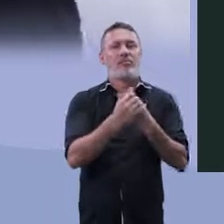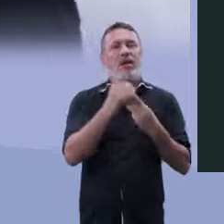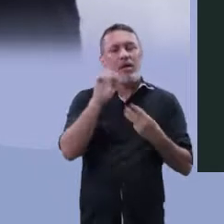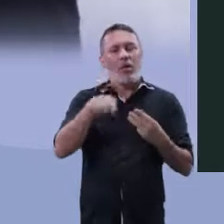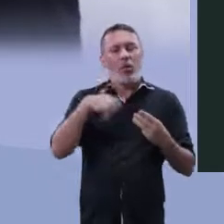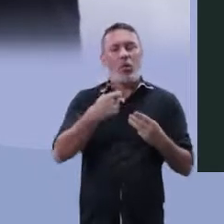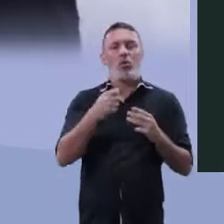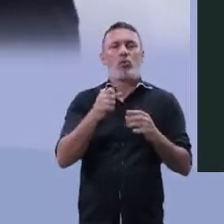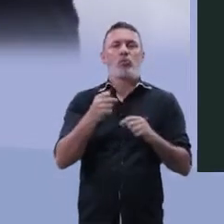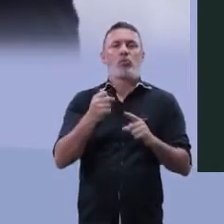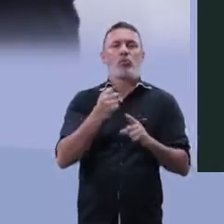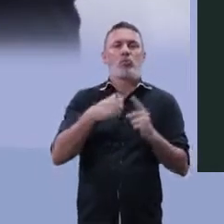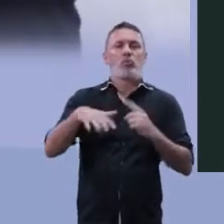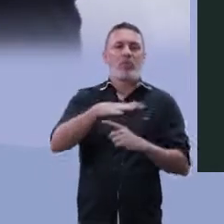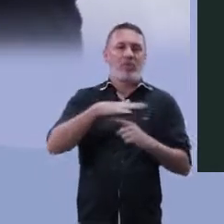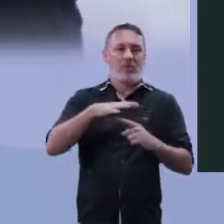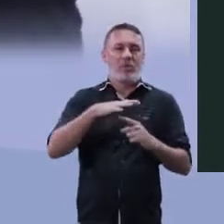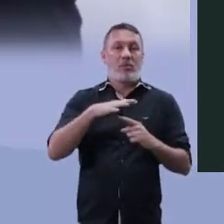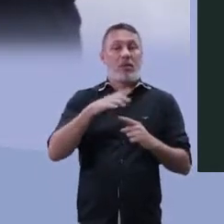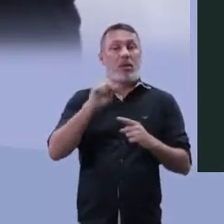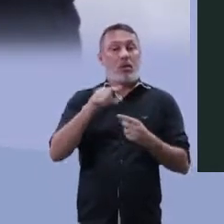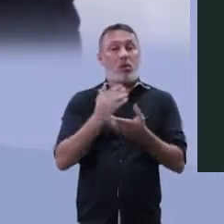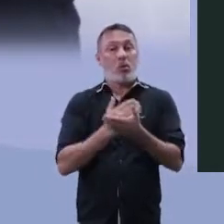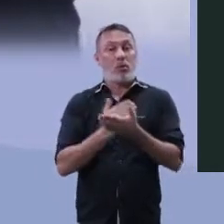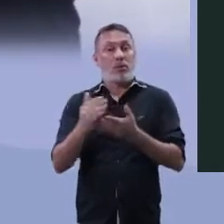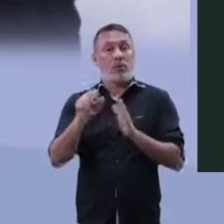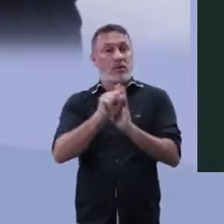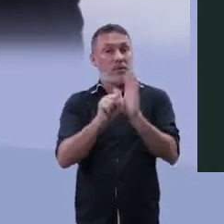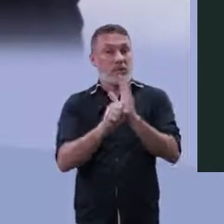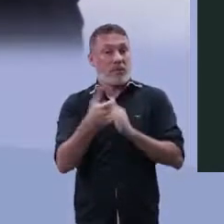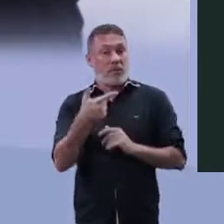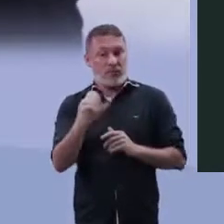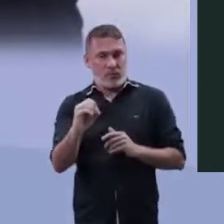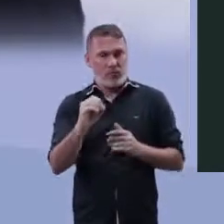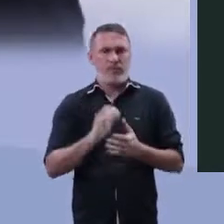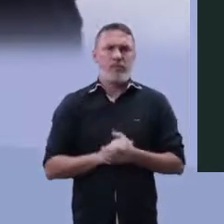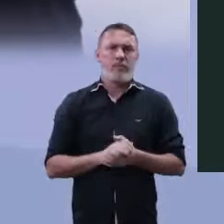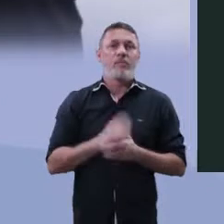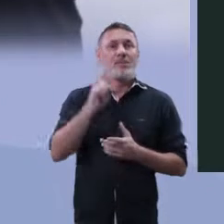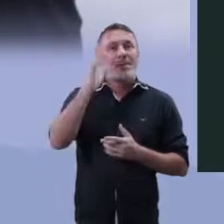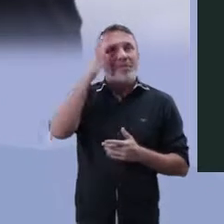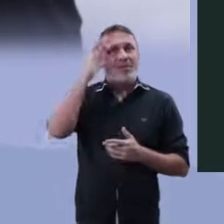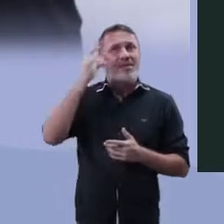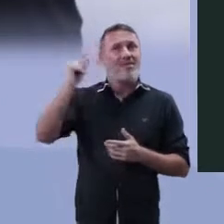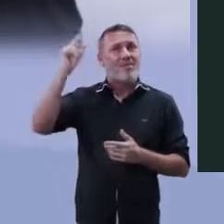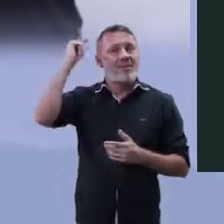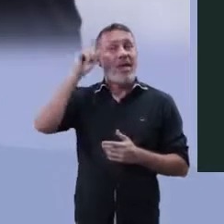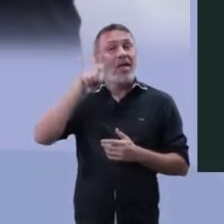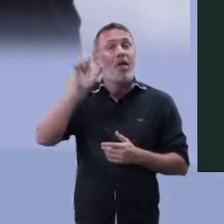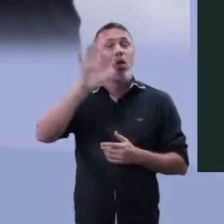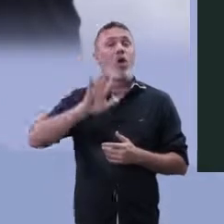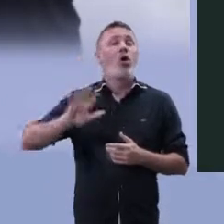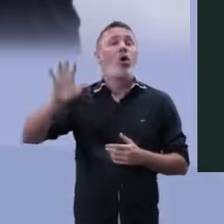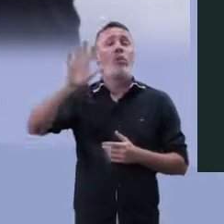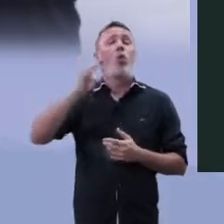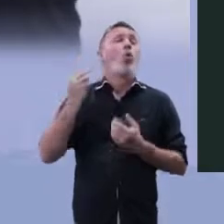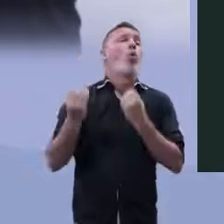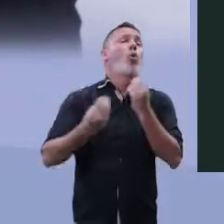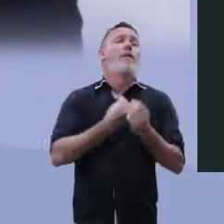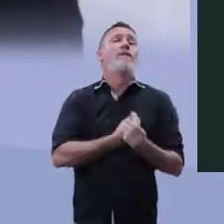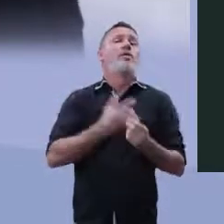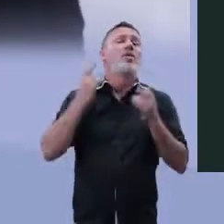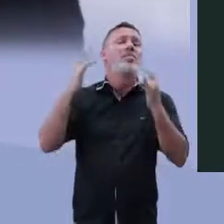necessidade dessa tríade, né, ou seja, dessa unidade básica social, no início do século XX. Né? Então, é uma